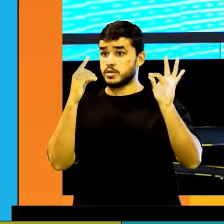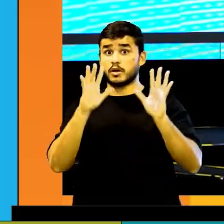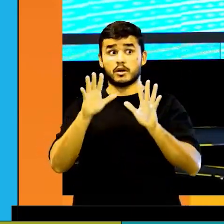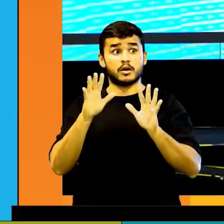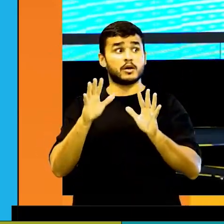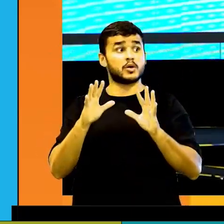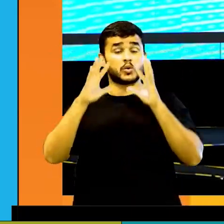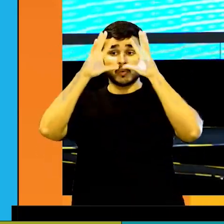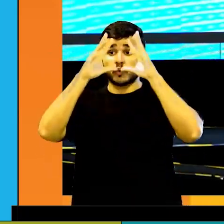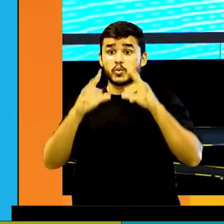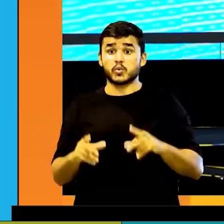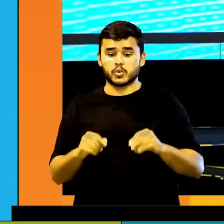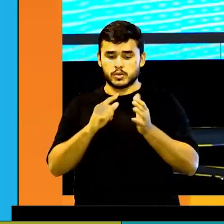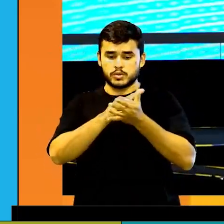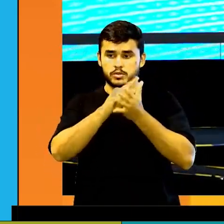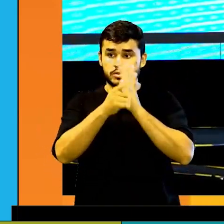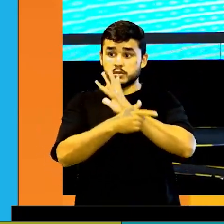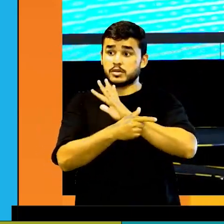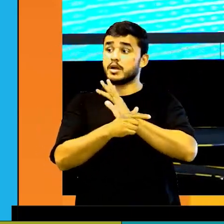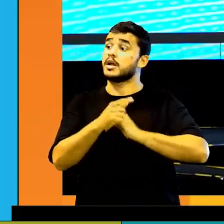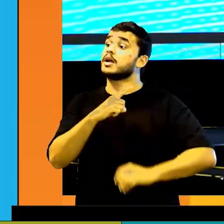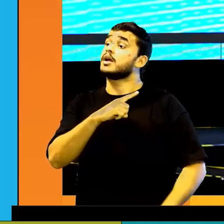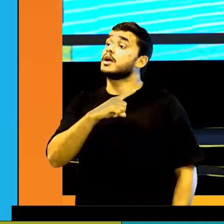o romance é um gênero em prosa